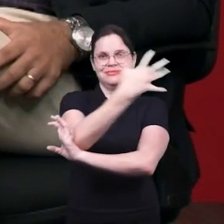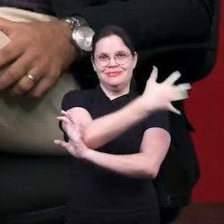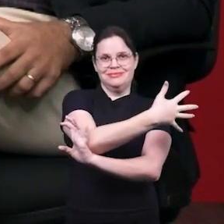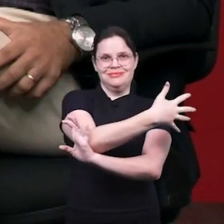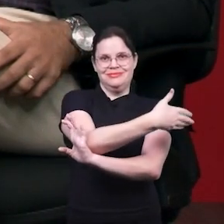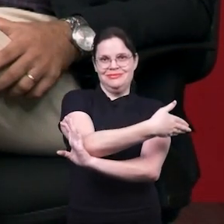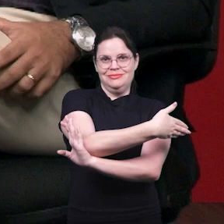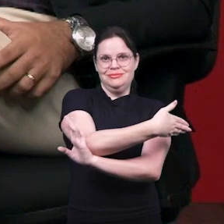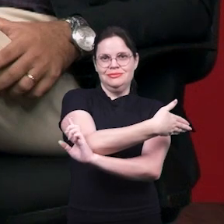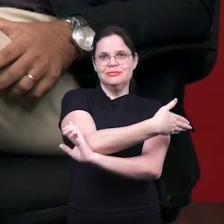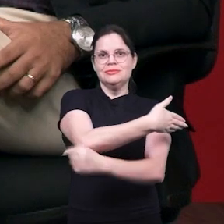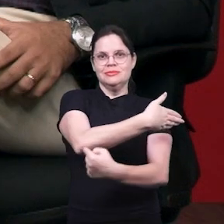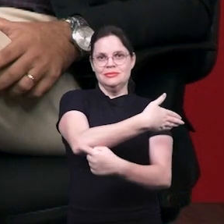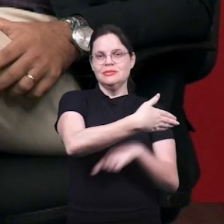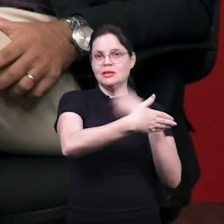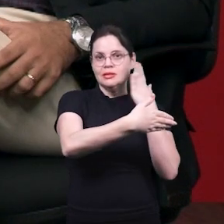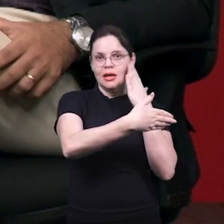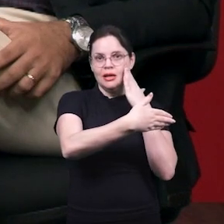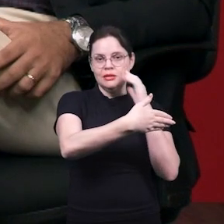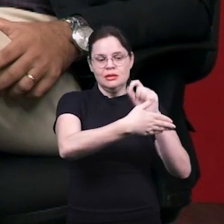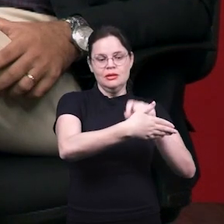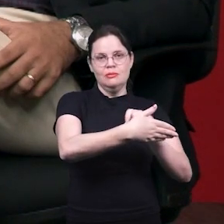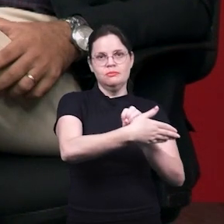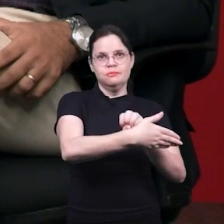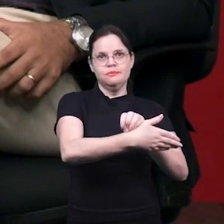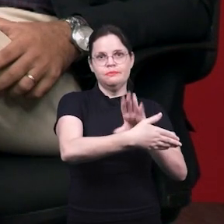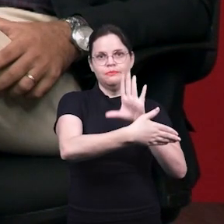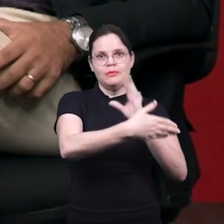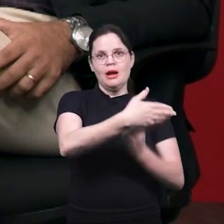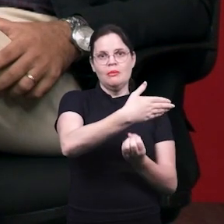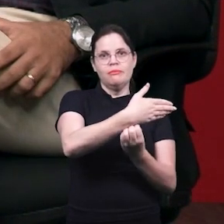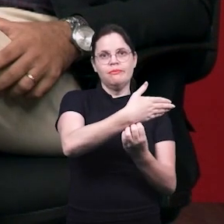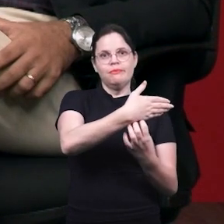da figueira. E a figueira brotou em